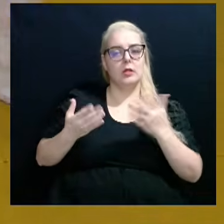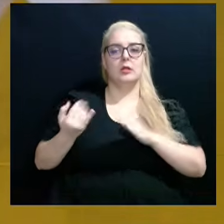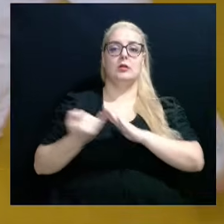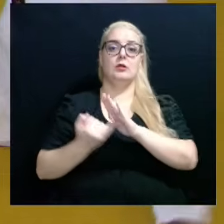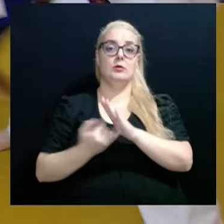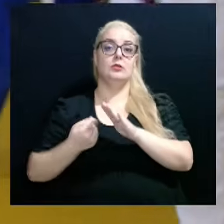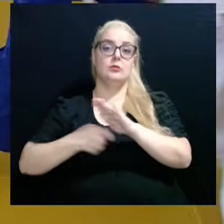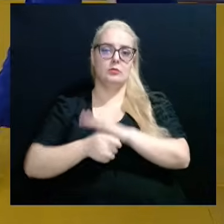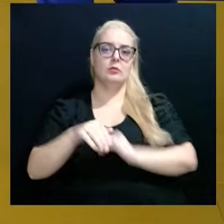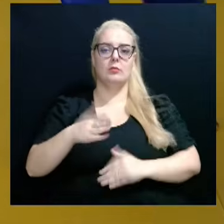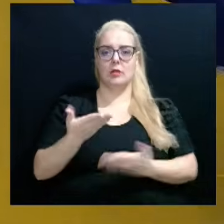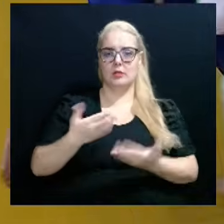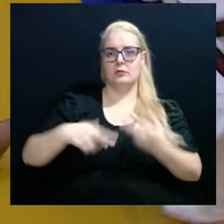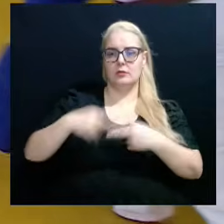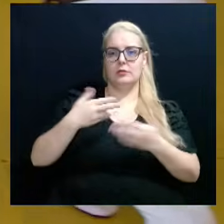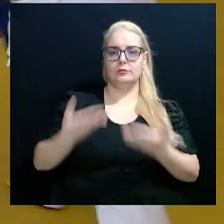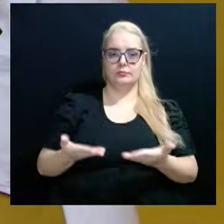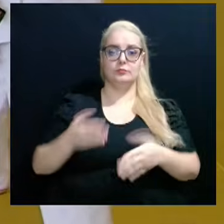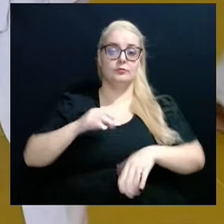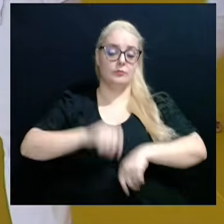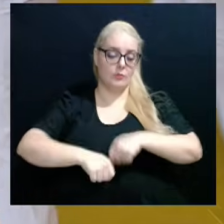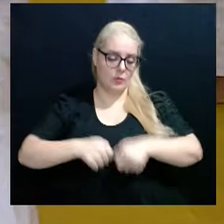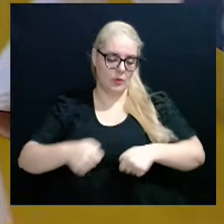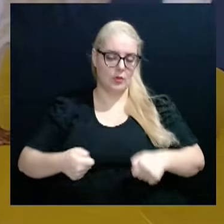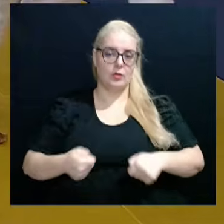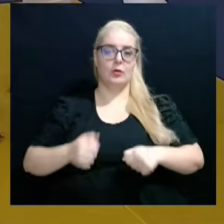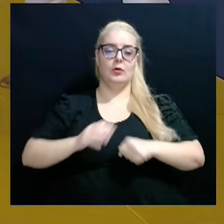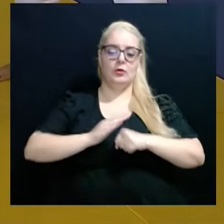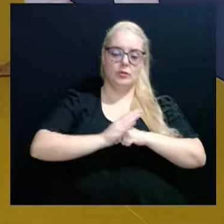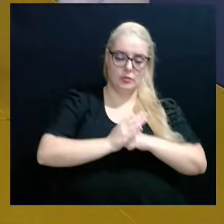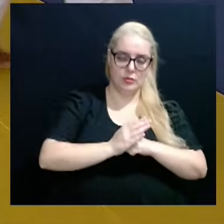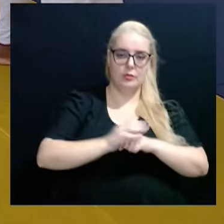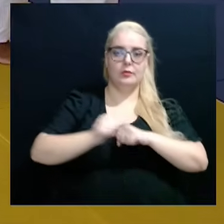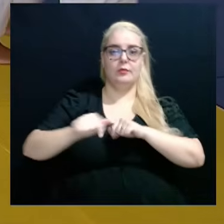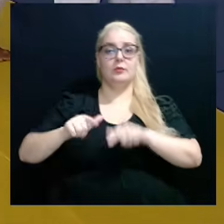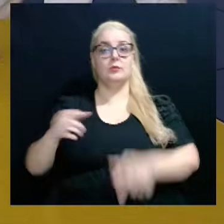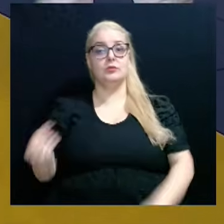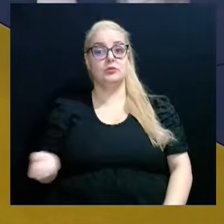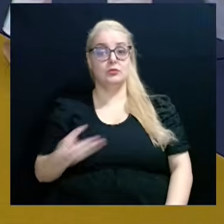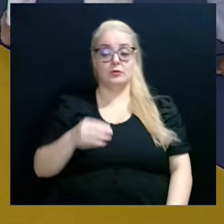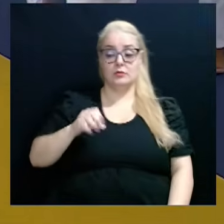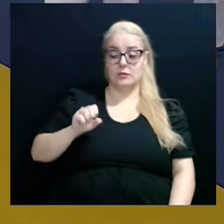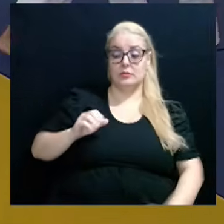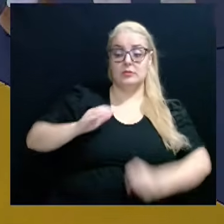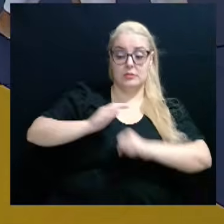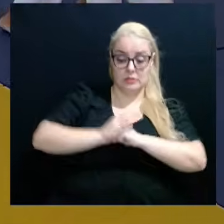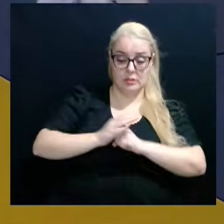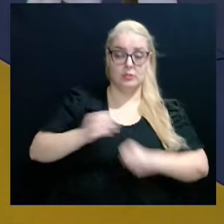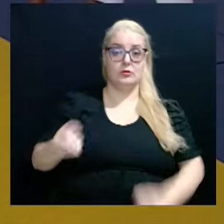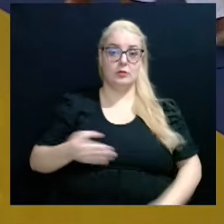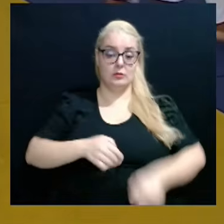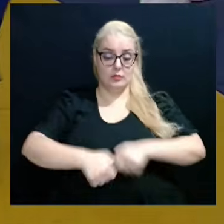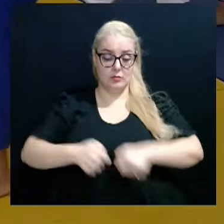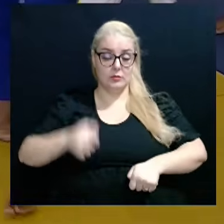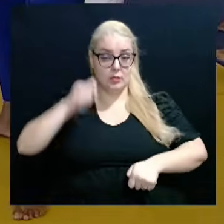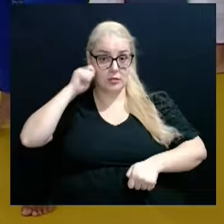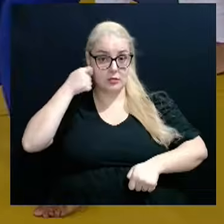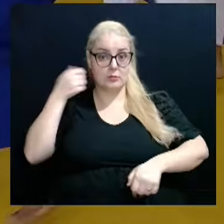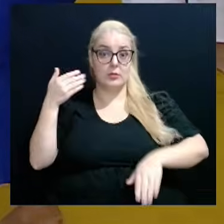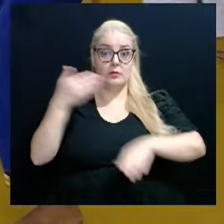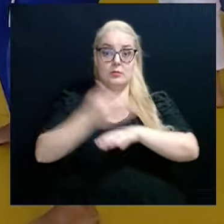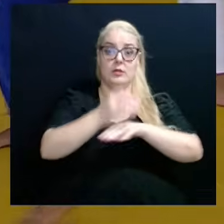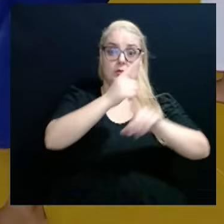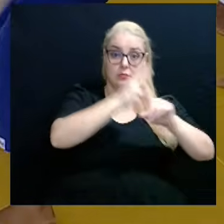investir mais no judô, no sensei, na formação de novos senseis, novos faixa preta, participando de competições, no